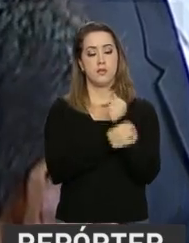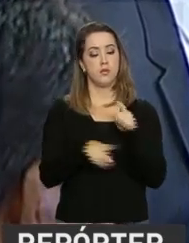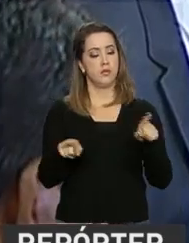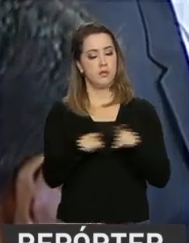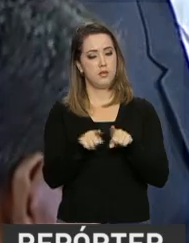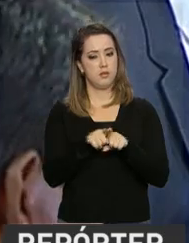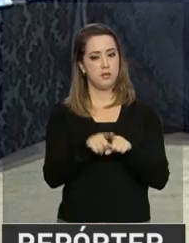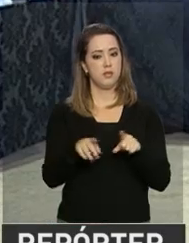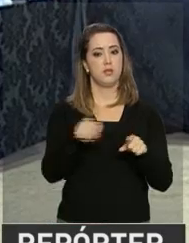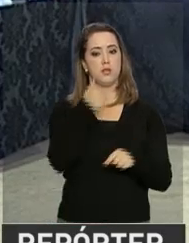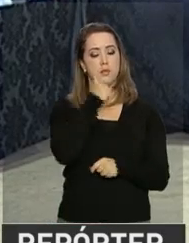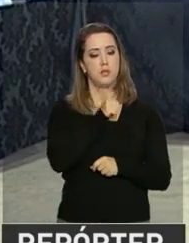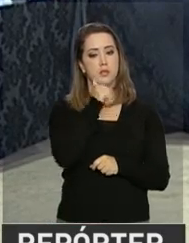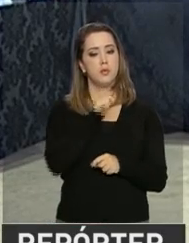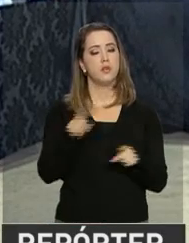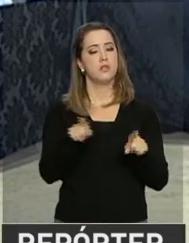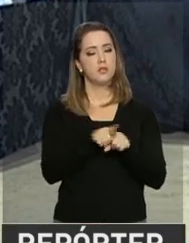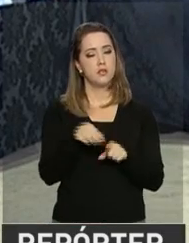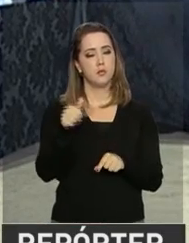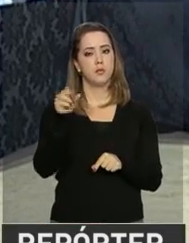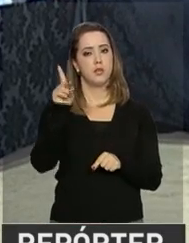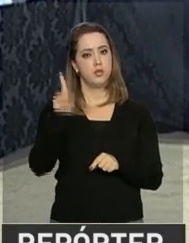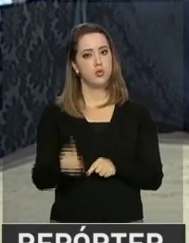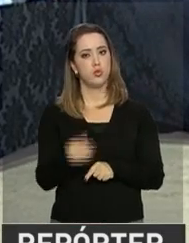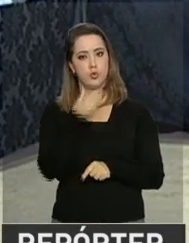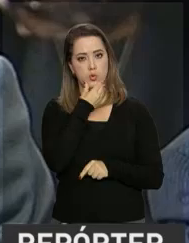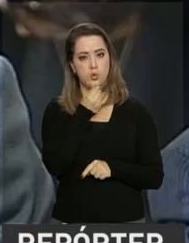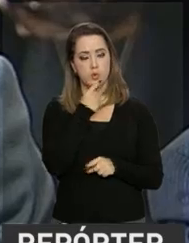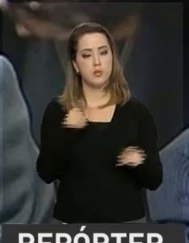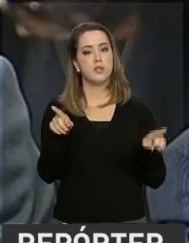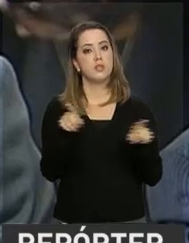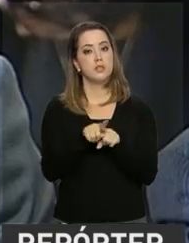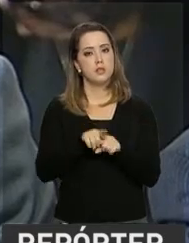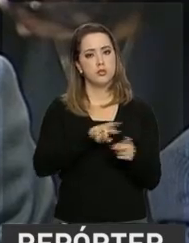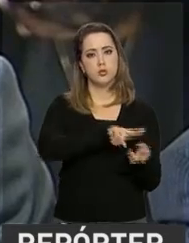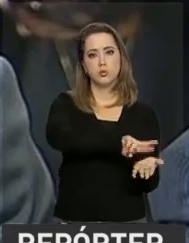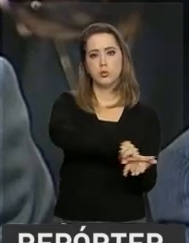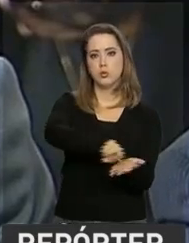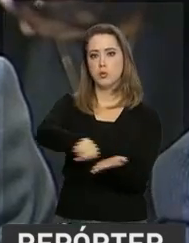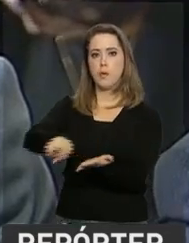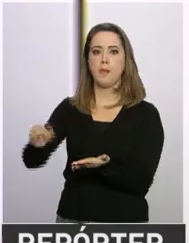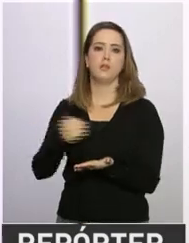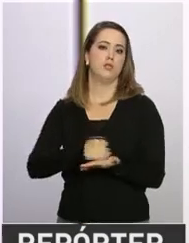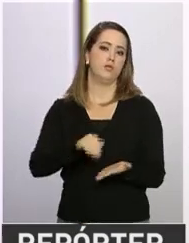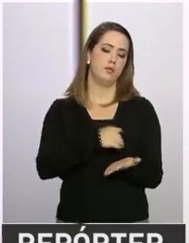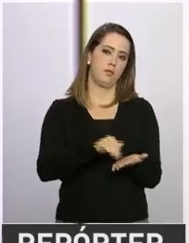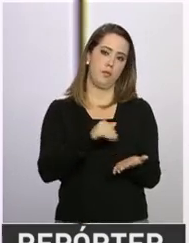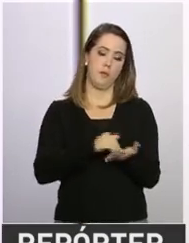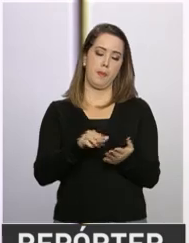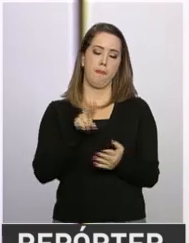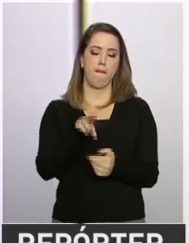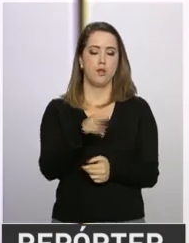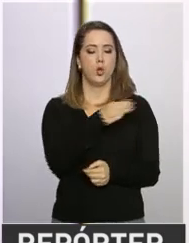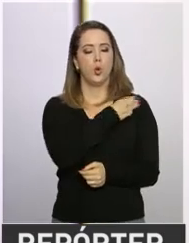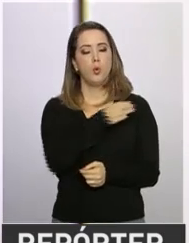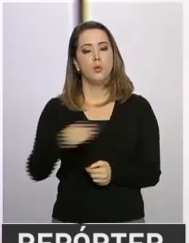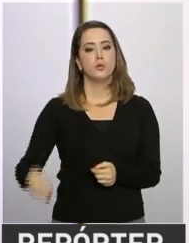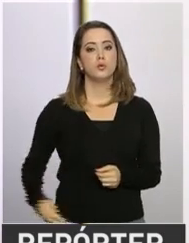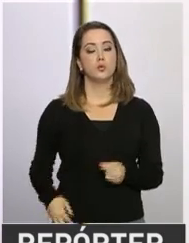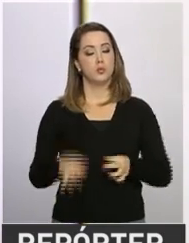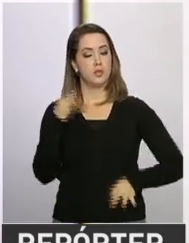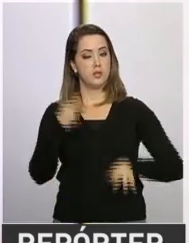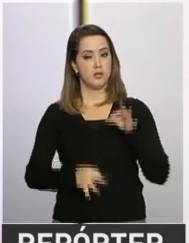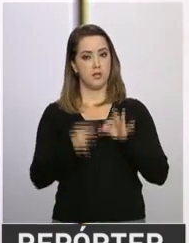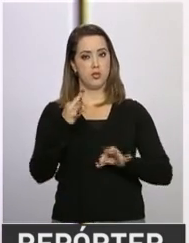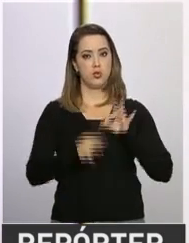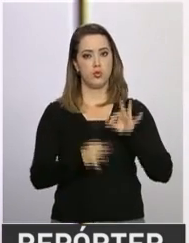e da secretaria de direitos humanos também vão participar representantes de secretarias de segurança o ministro da Justiça